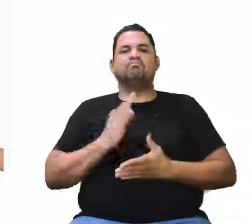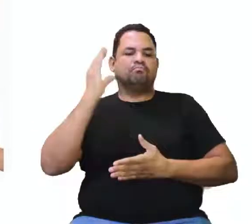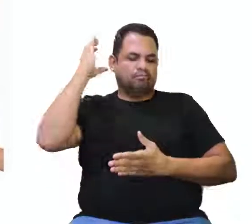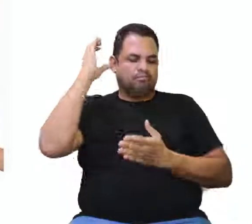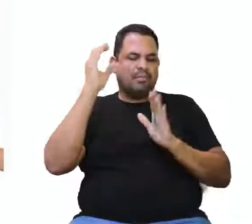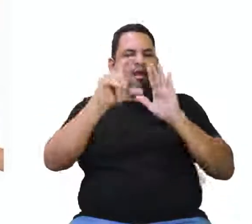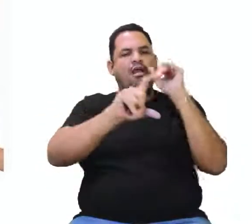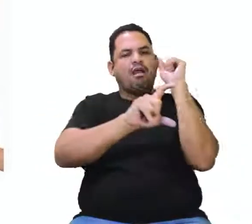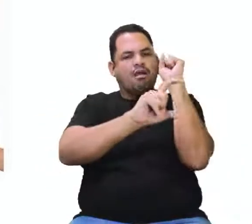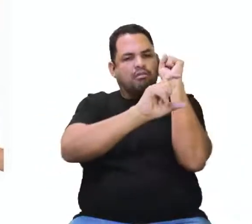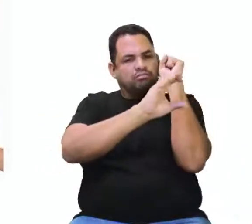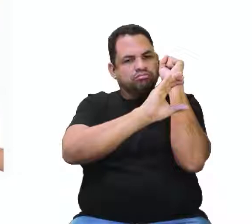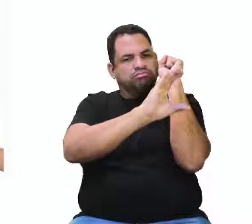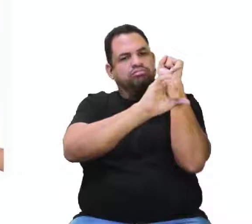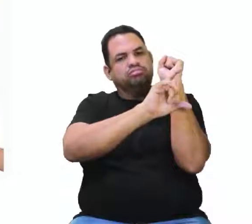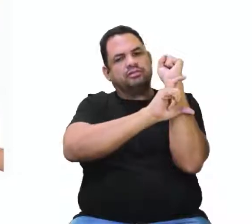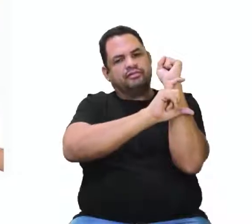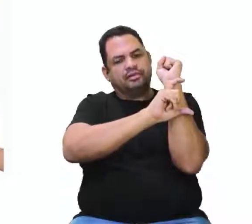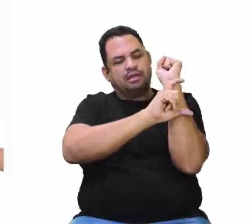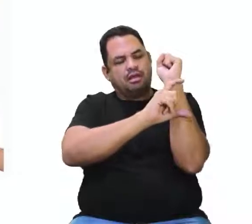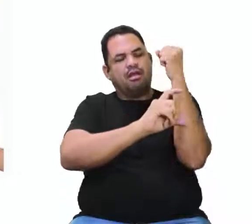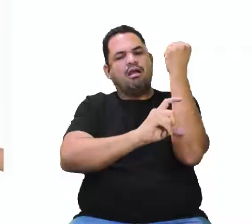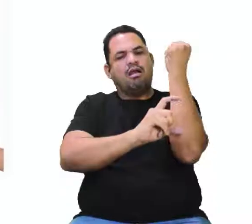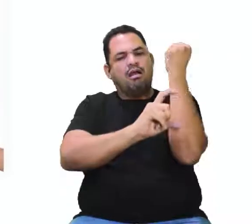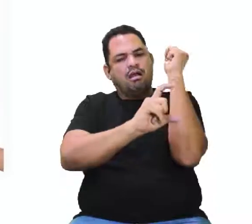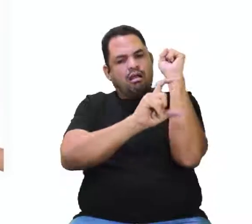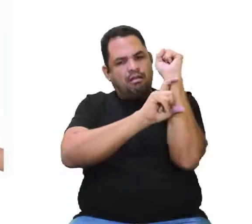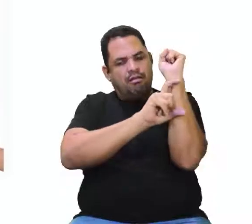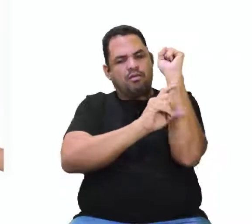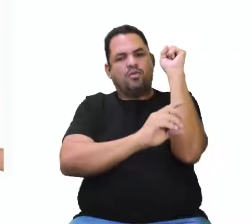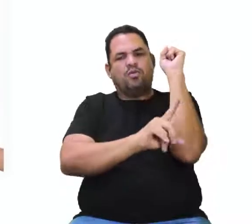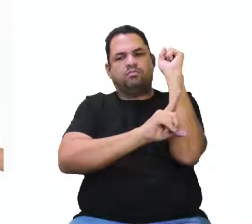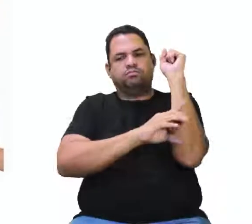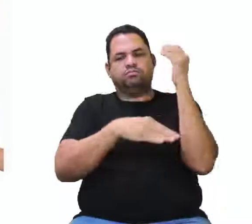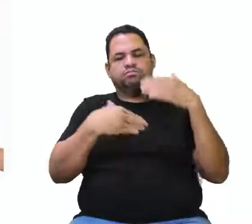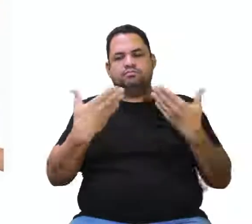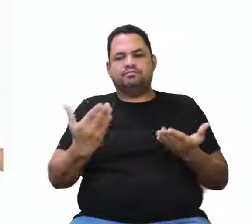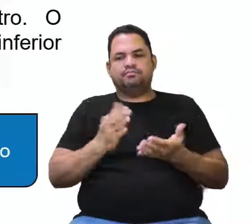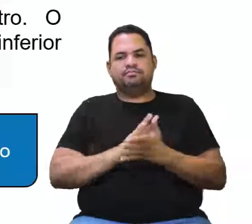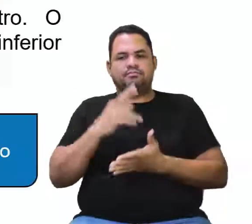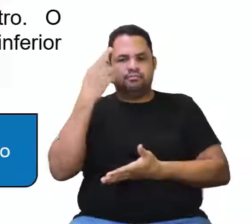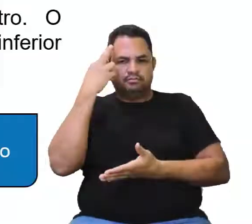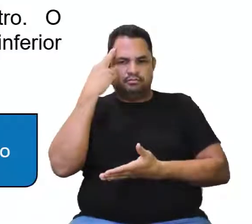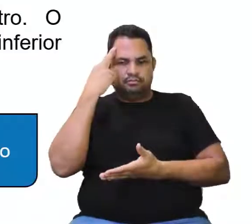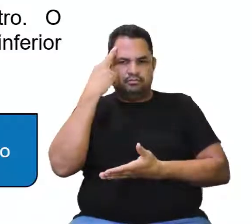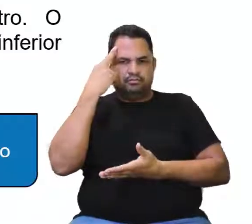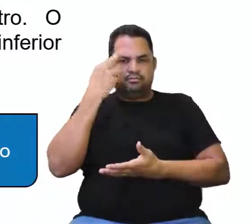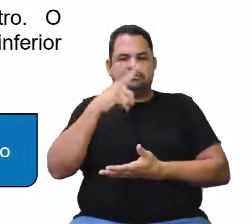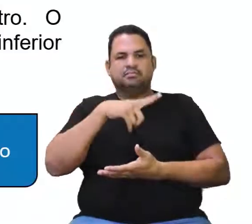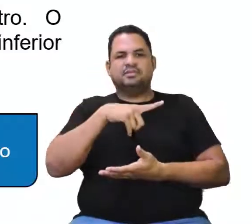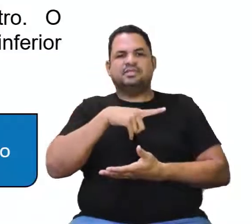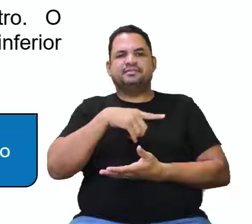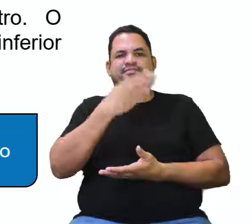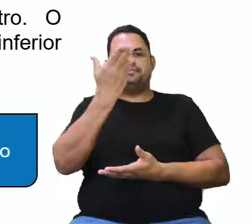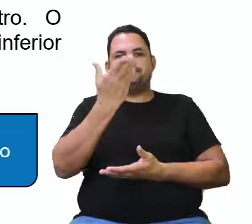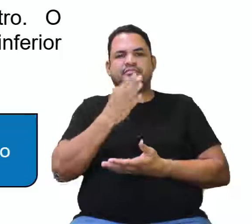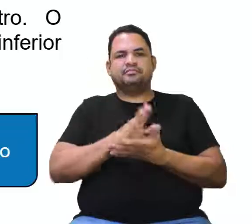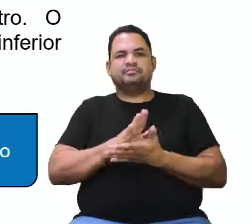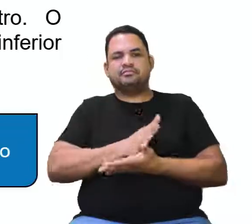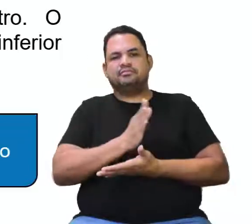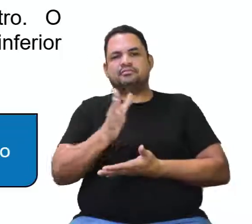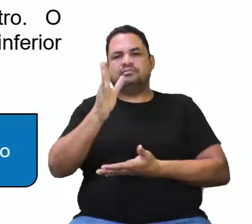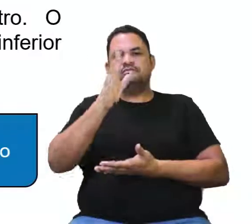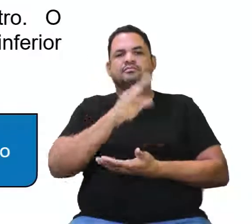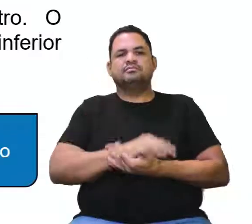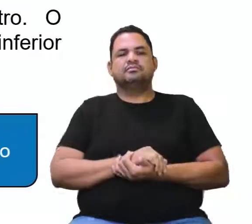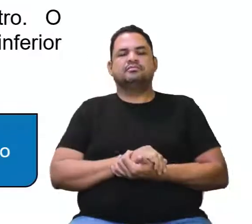cervical, região lombar, cuida realmente com a sua postura? Então vamos refletir mais um pouquinho. Aí nós temos aqui os desvios,